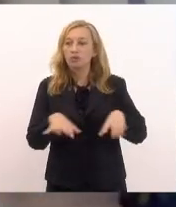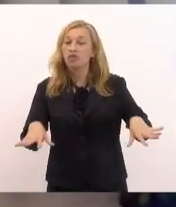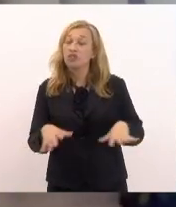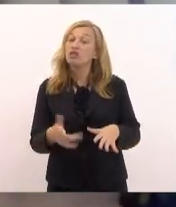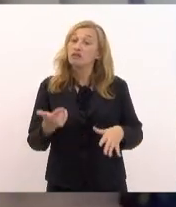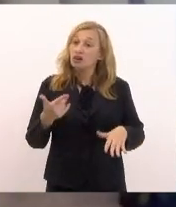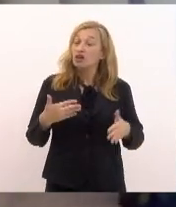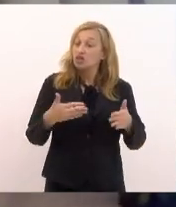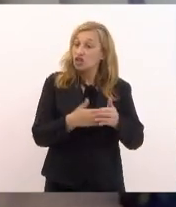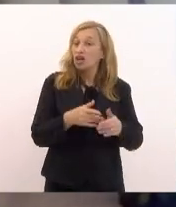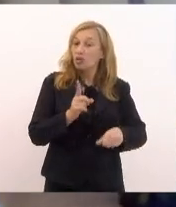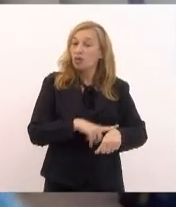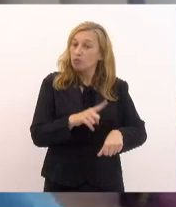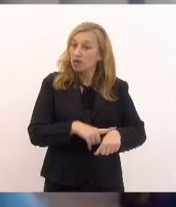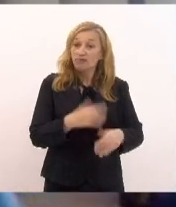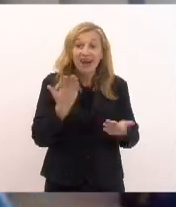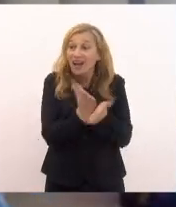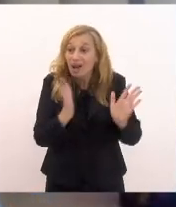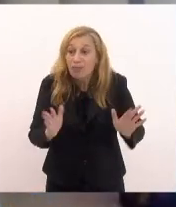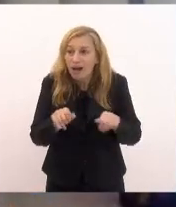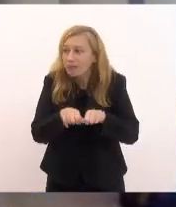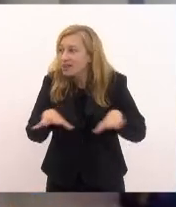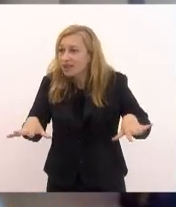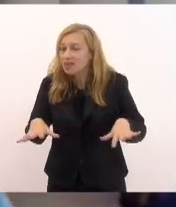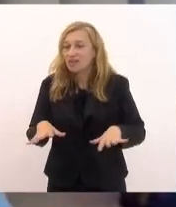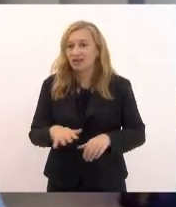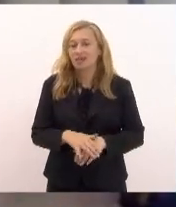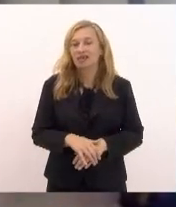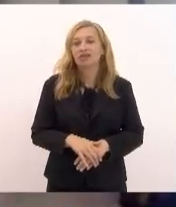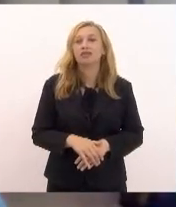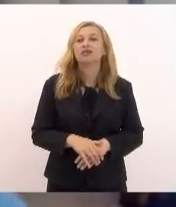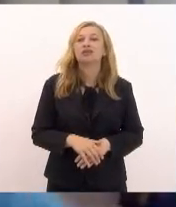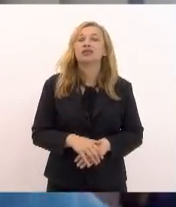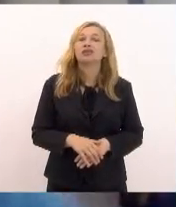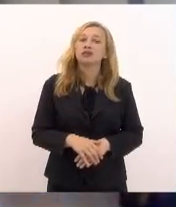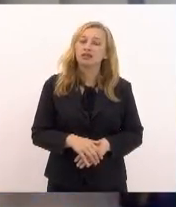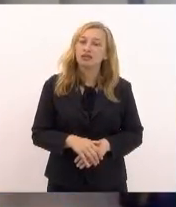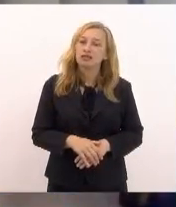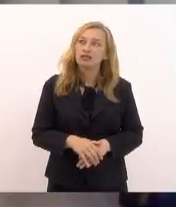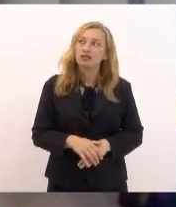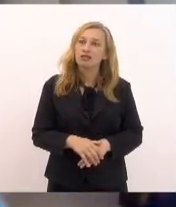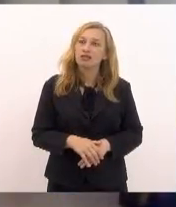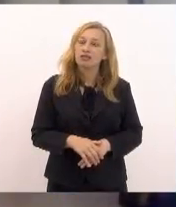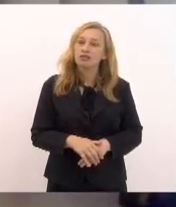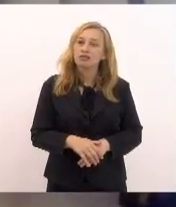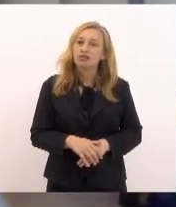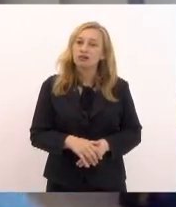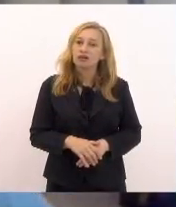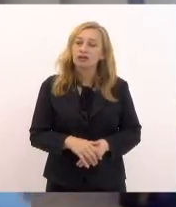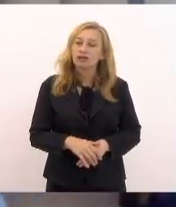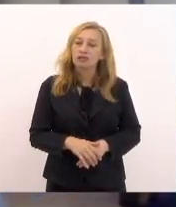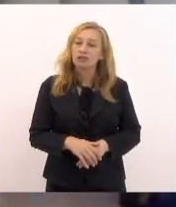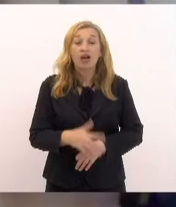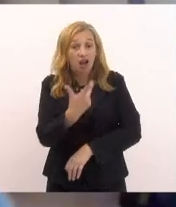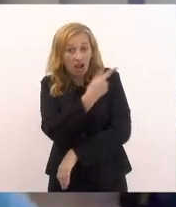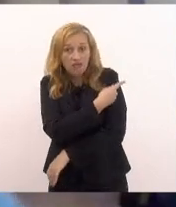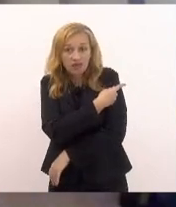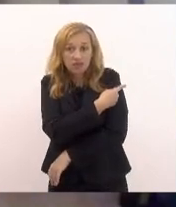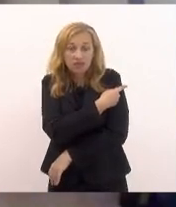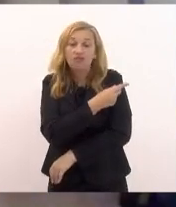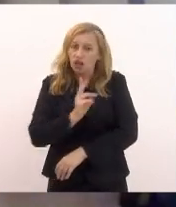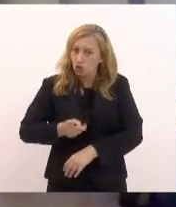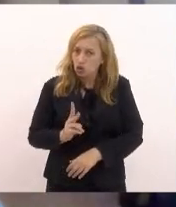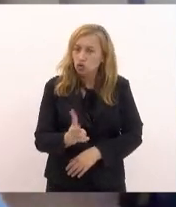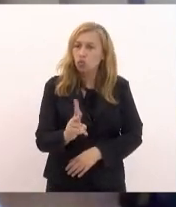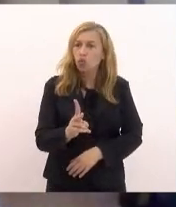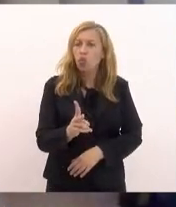vamos dizer, não estamos mais em pandemia, isso não vai ser para sempre. Vai se tornar uma endemia, vai né? De alguma forma, a vacina vai continuar